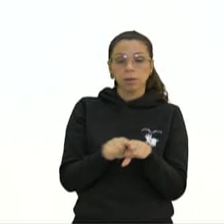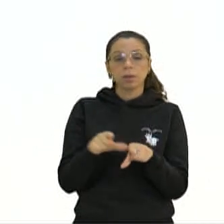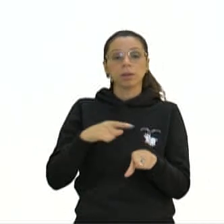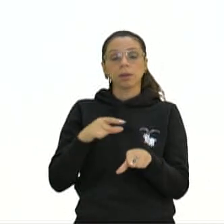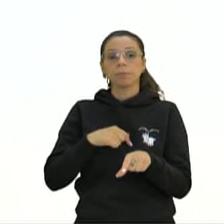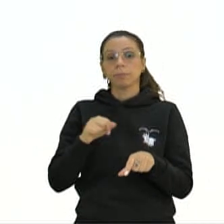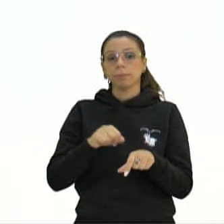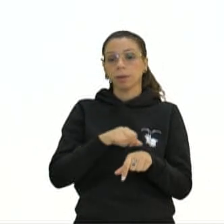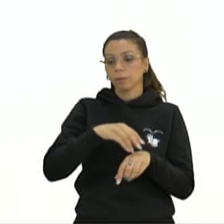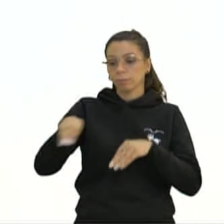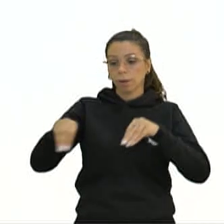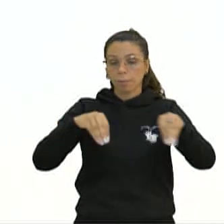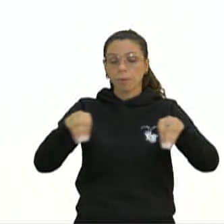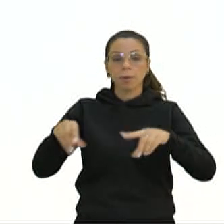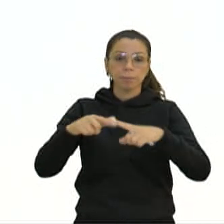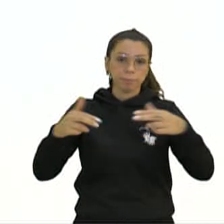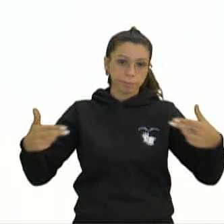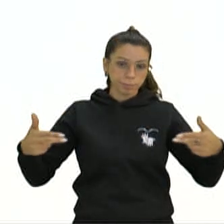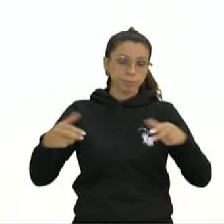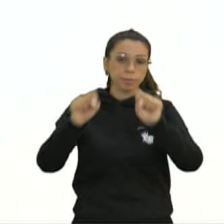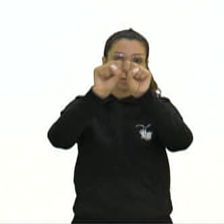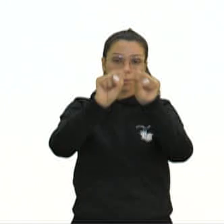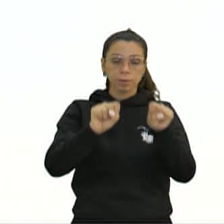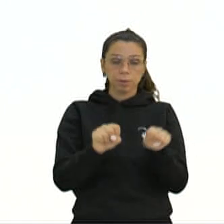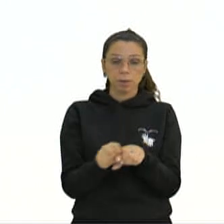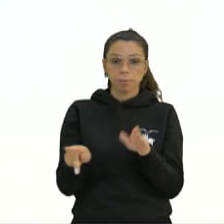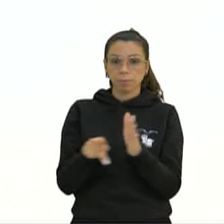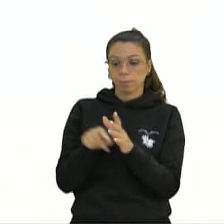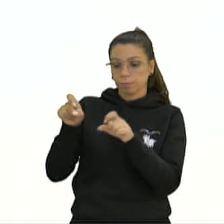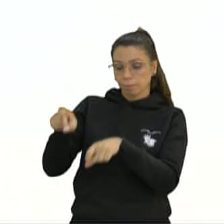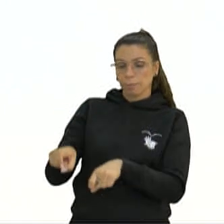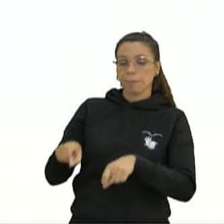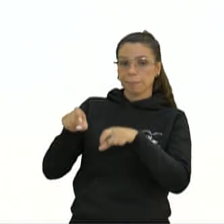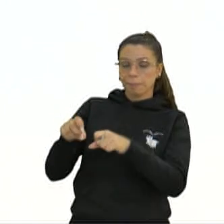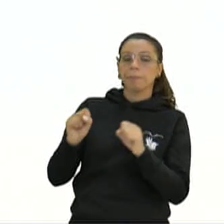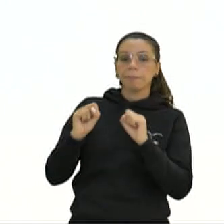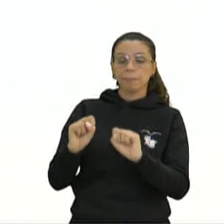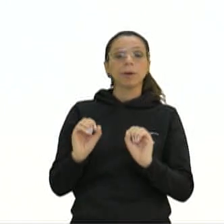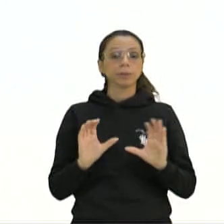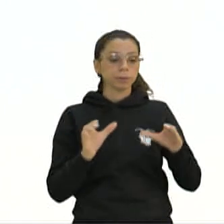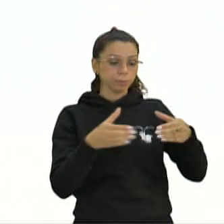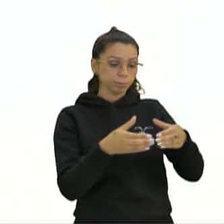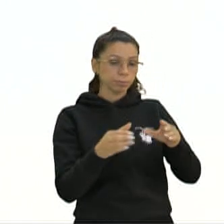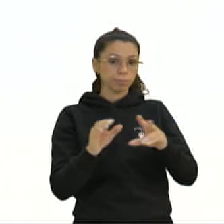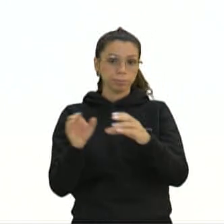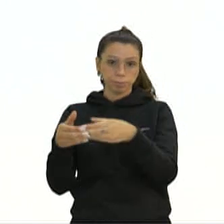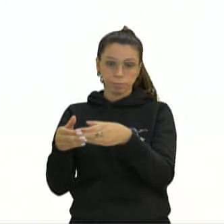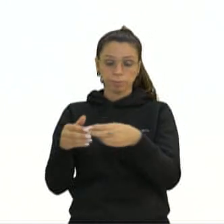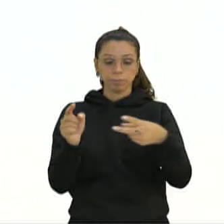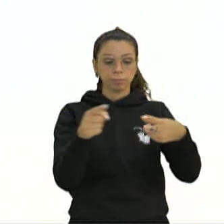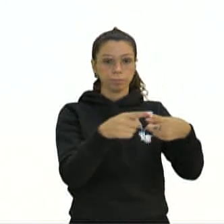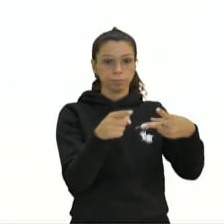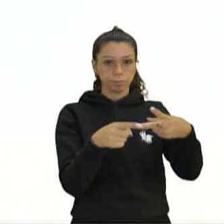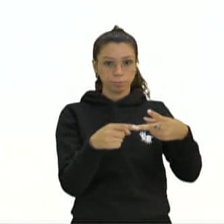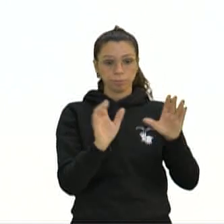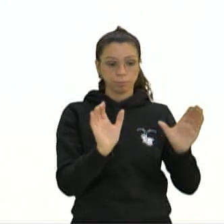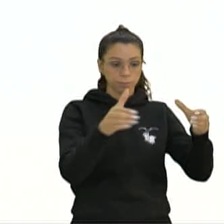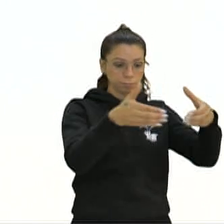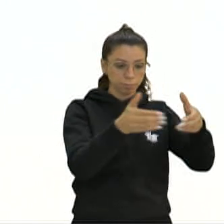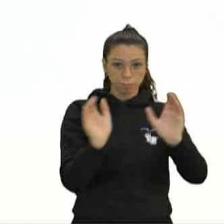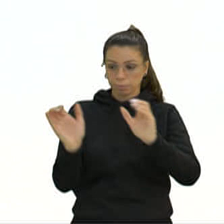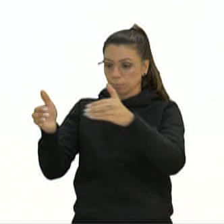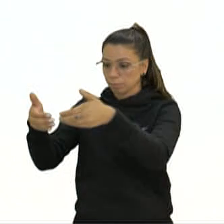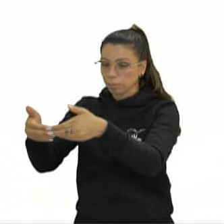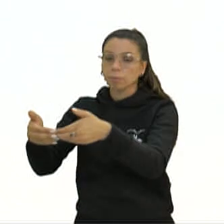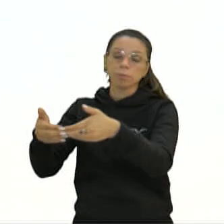seus produtos. Os sistemas agrícolas, entretanto, podem ser divididos em dois grandes grupos, de